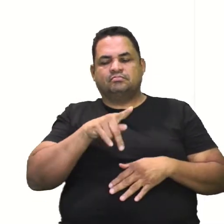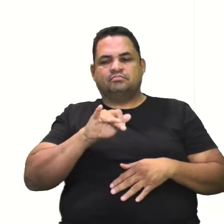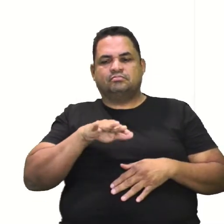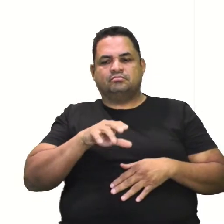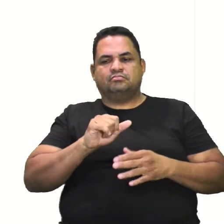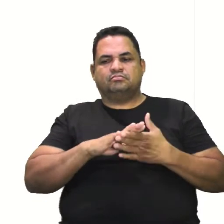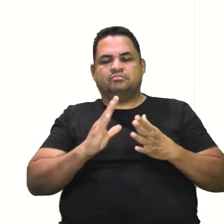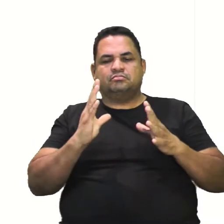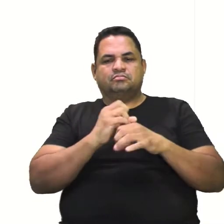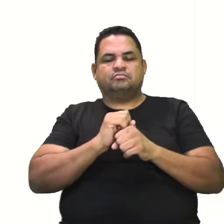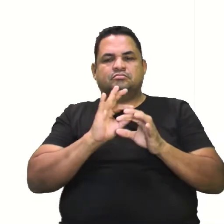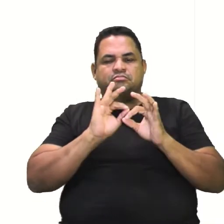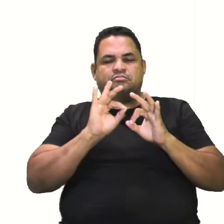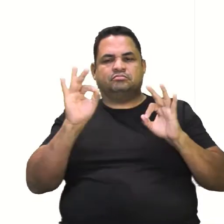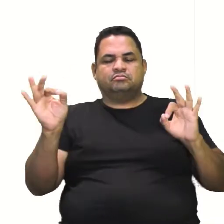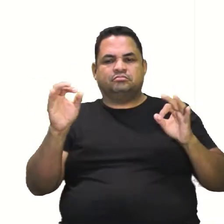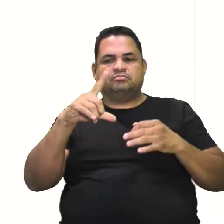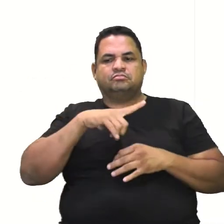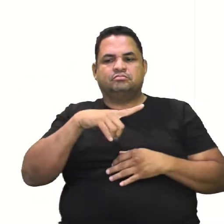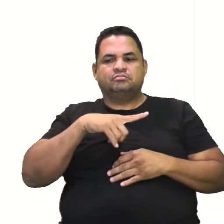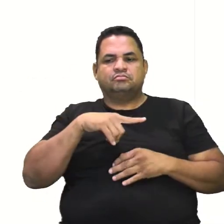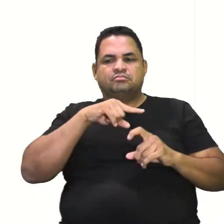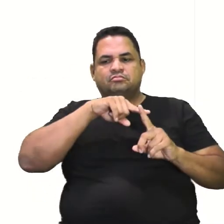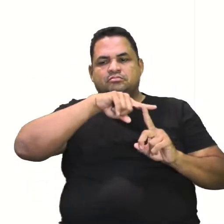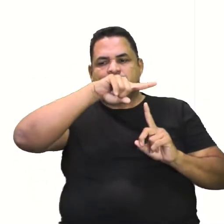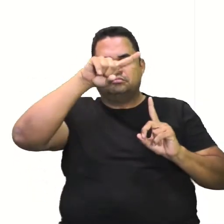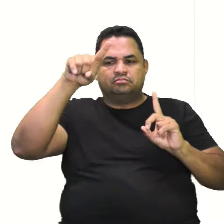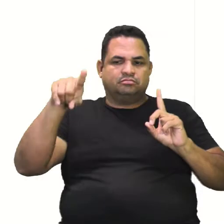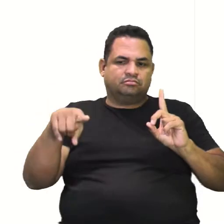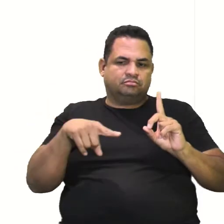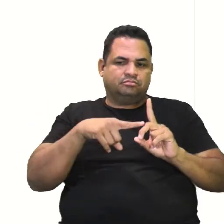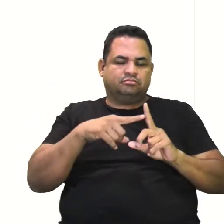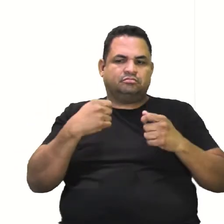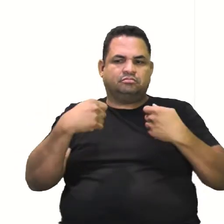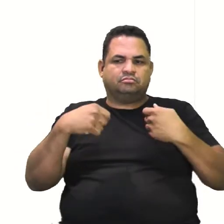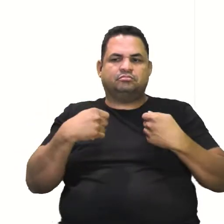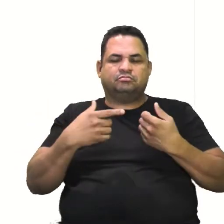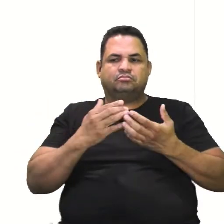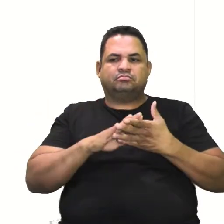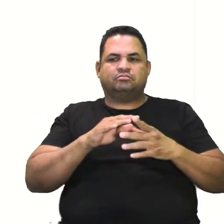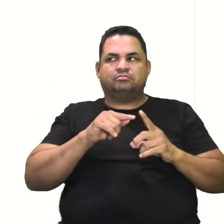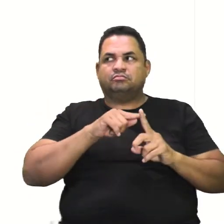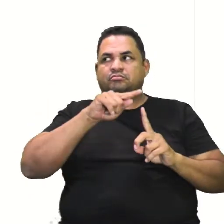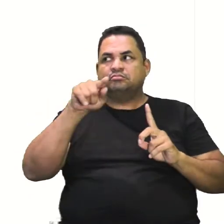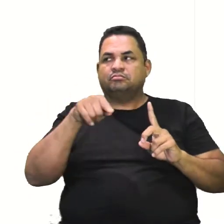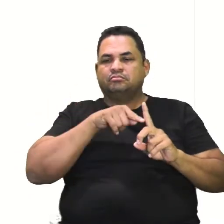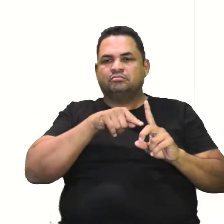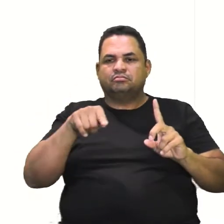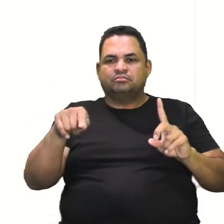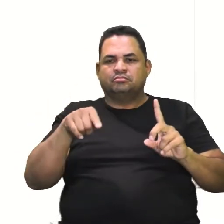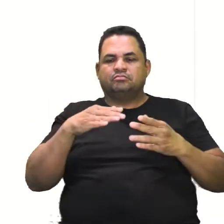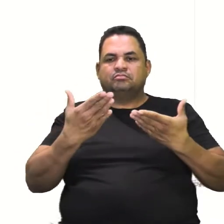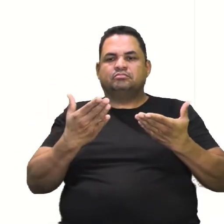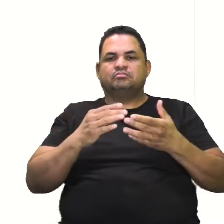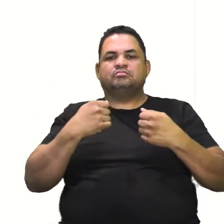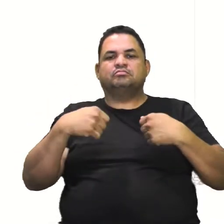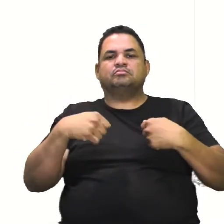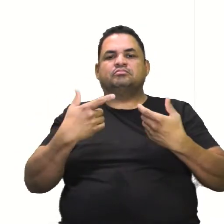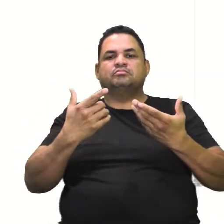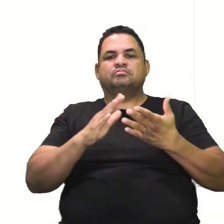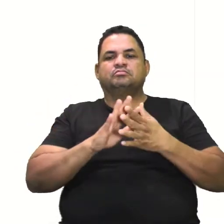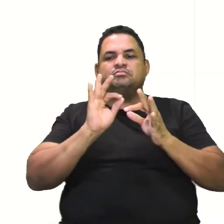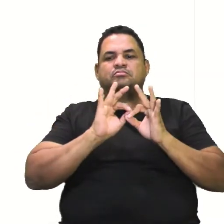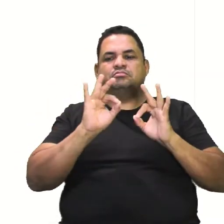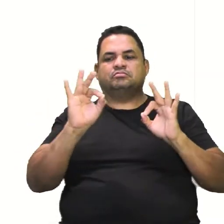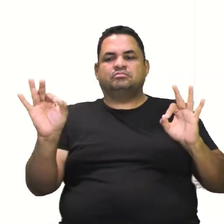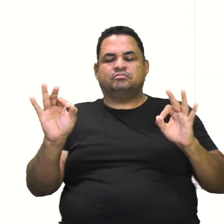calcular a distância, né? A gente não tem lá a nossa circunferência, a gente precisa saber o raio, a gente já sabe. A gente precisa saber